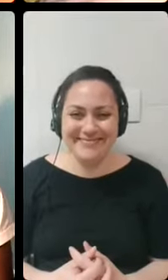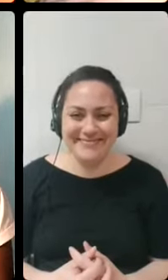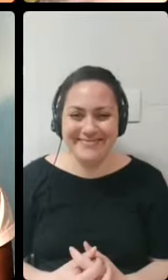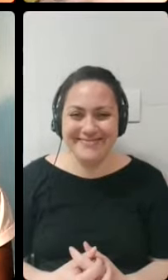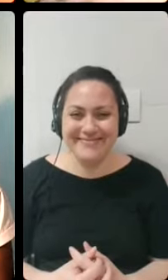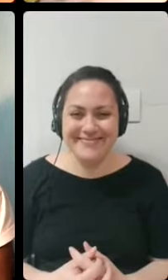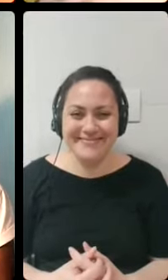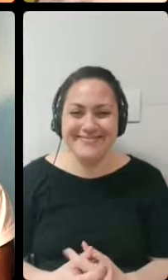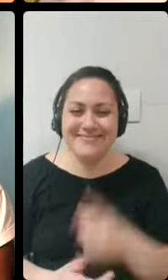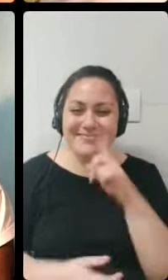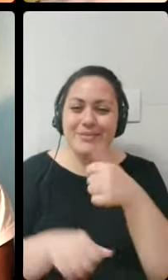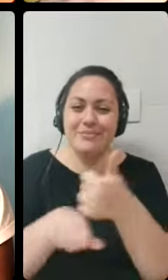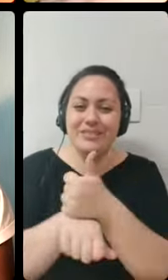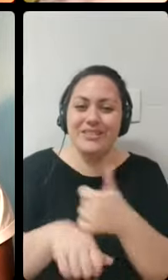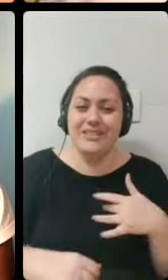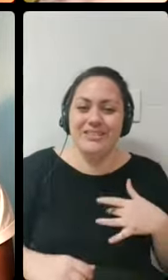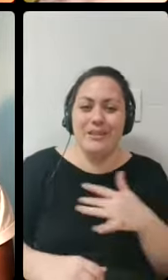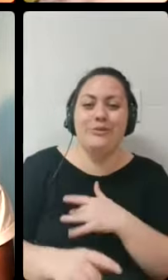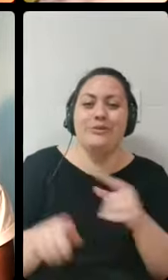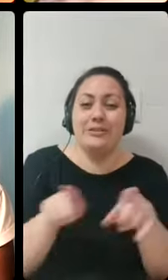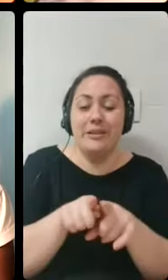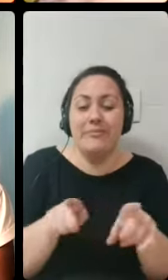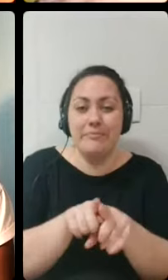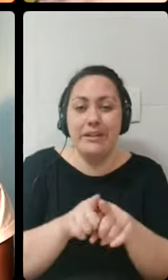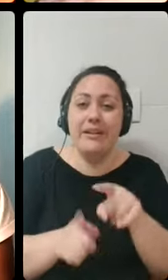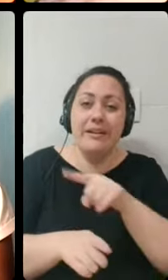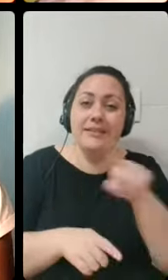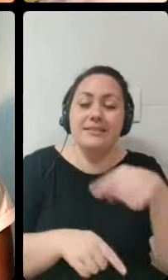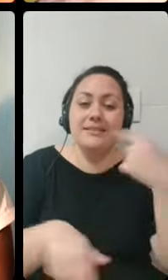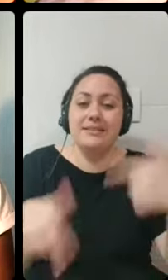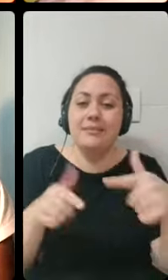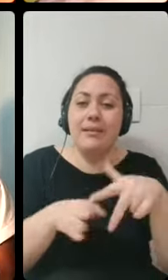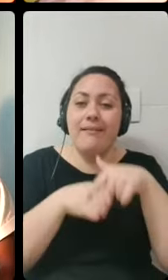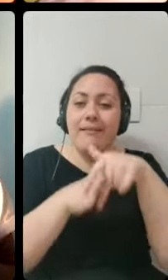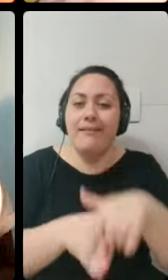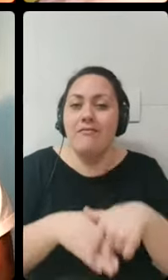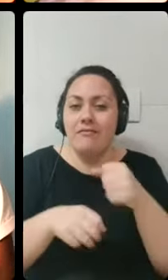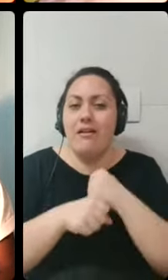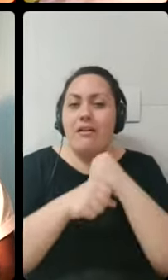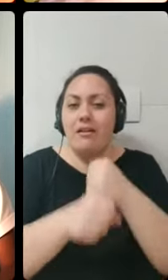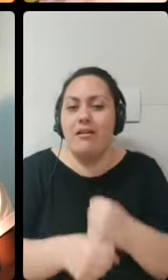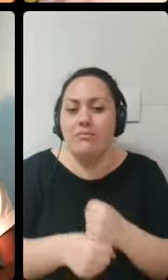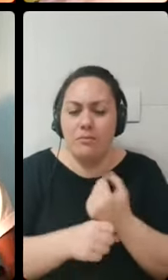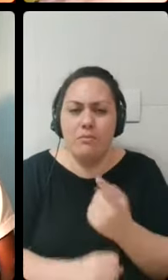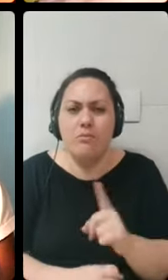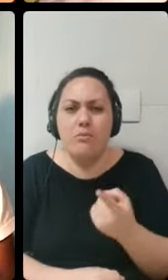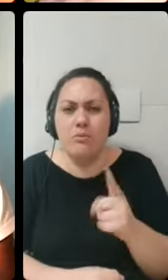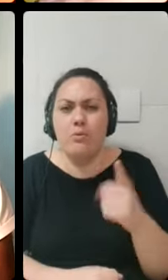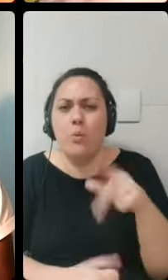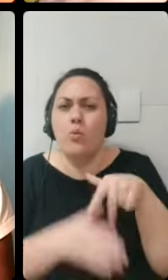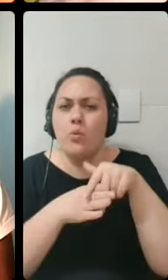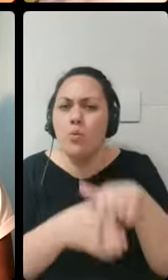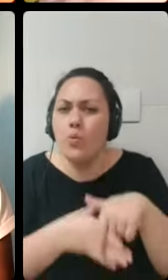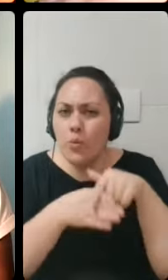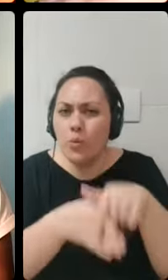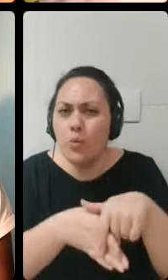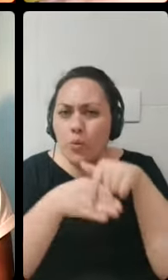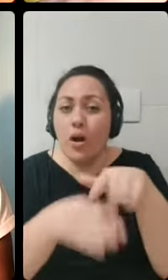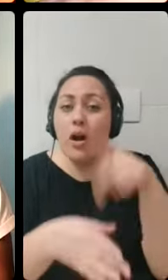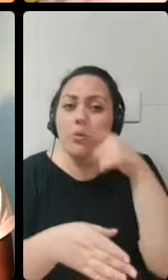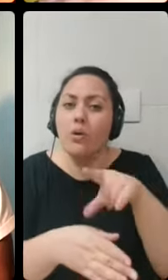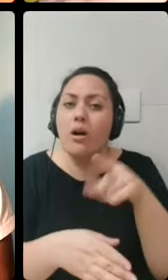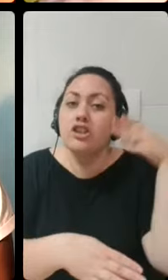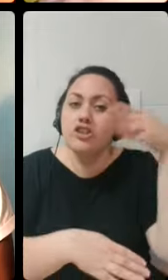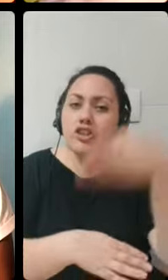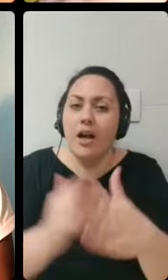de saúde que trabalhavam a cavalo. Então, percorriam uma longa distância para poder atender as